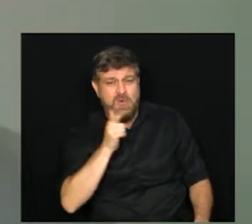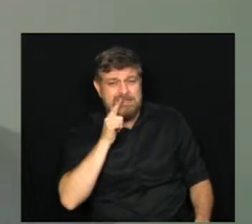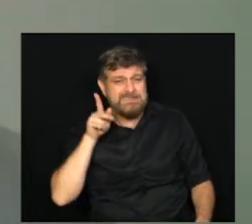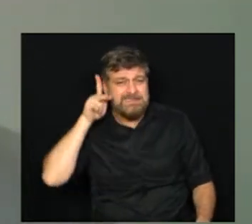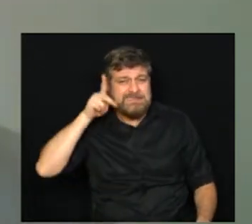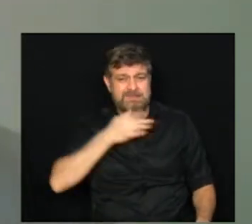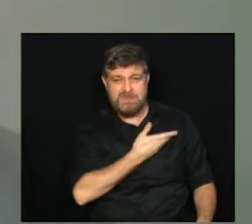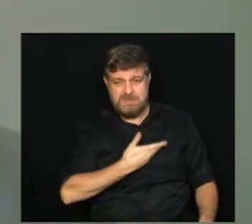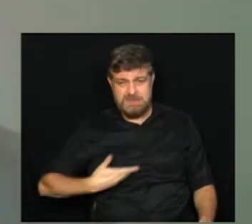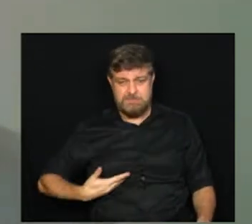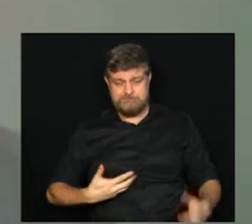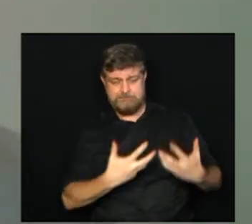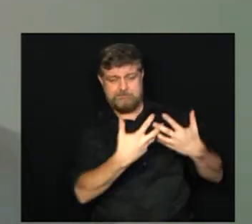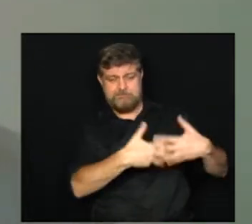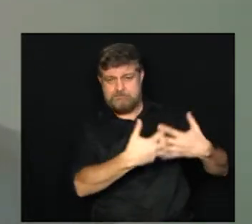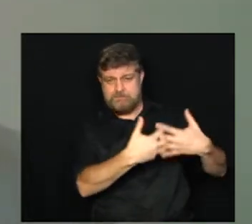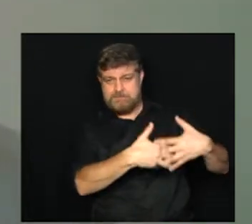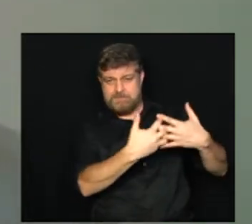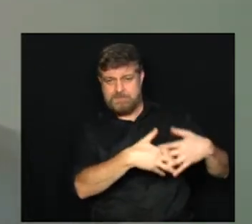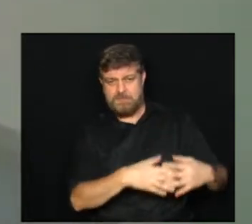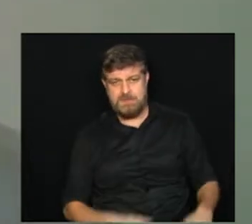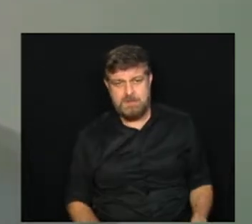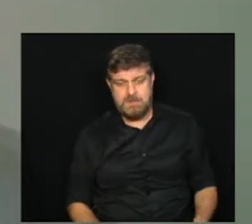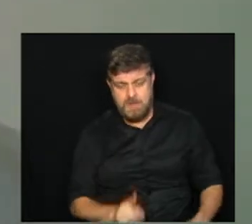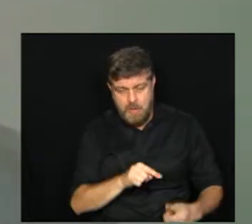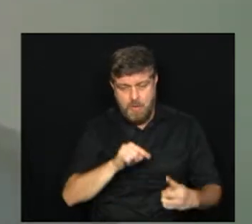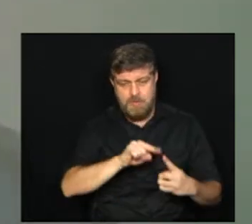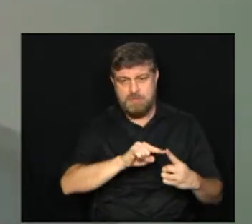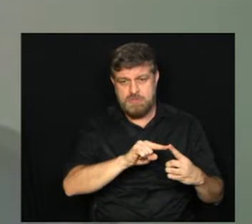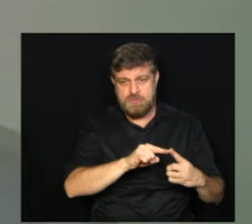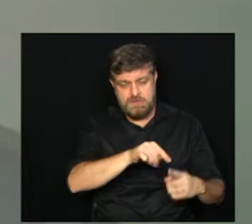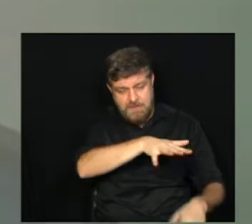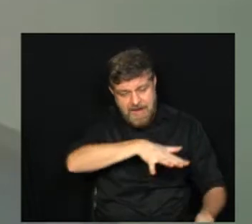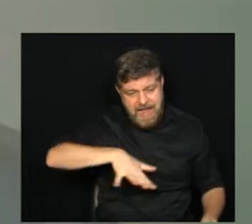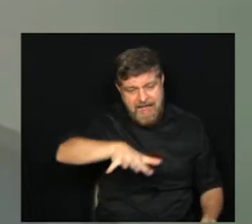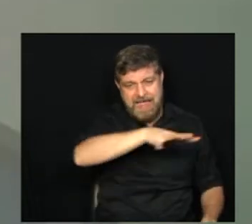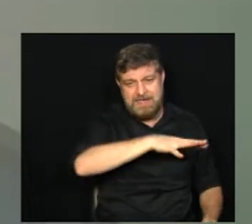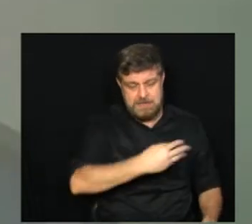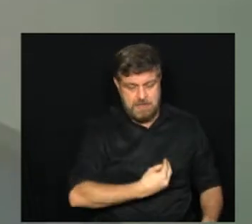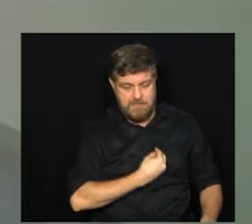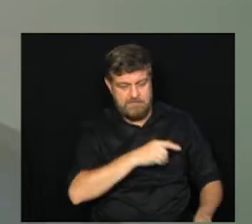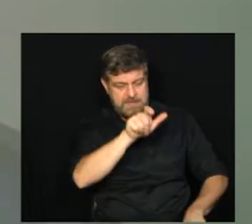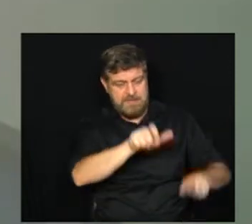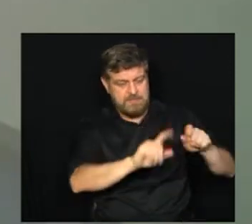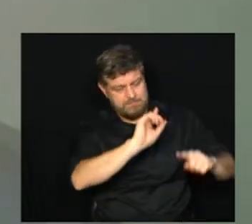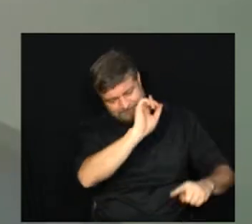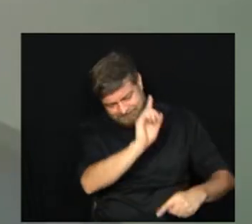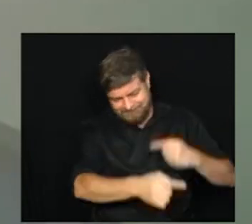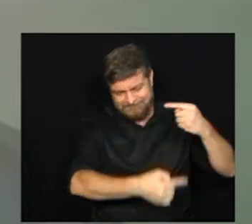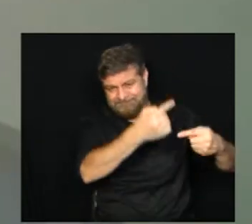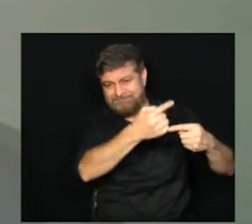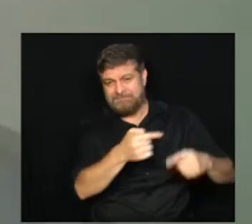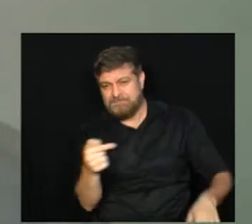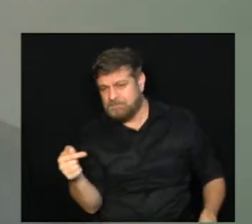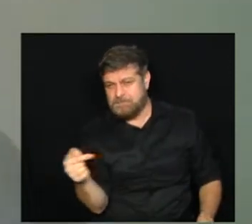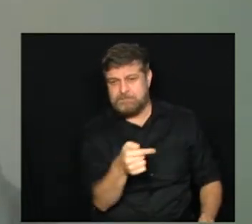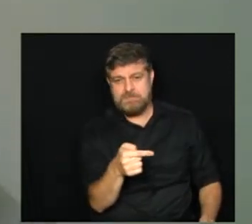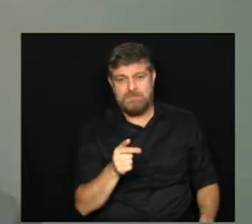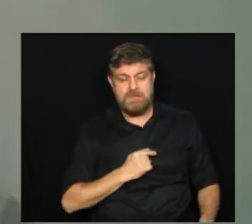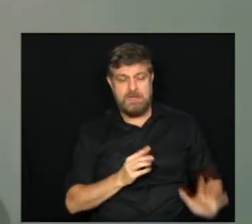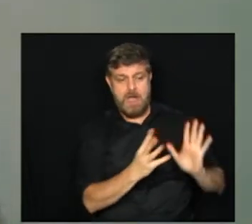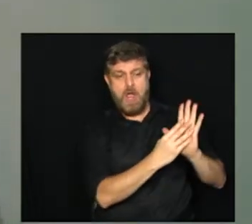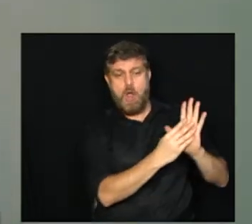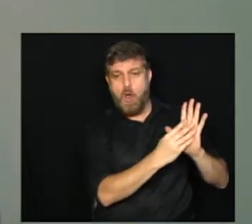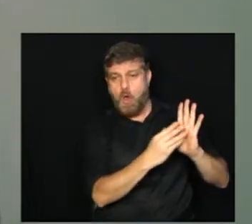políticas que pudessem transformar uma realidade, que essa realidade pudesse servir de modelo